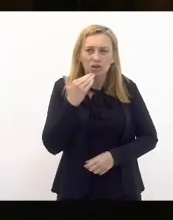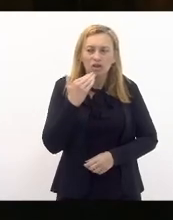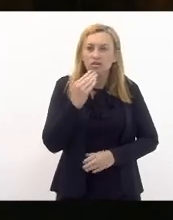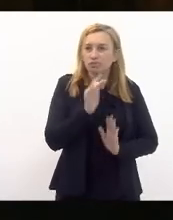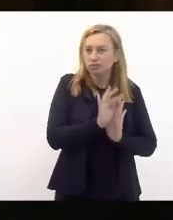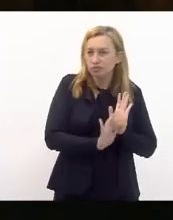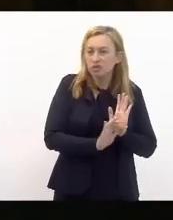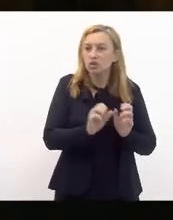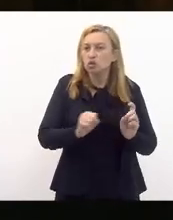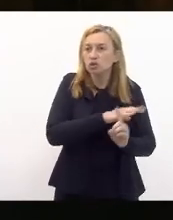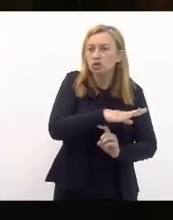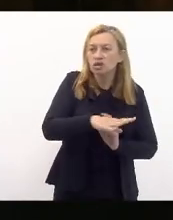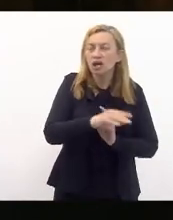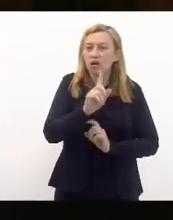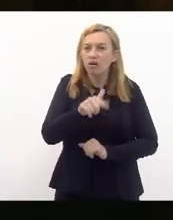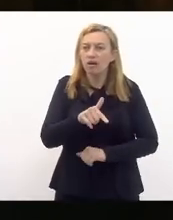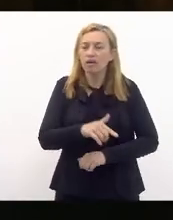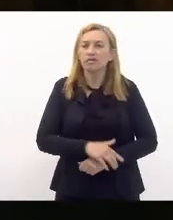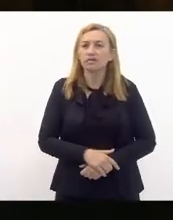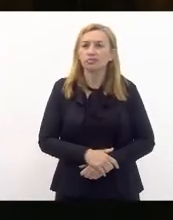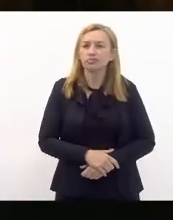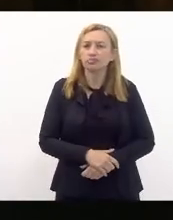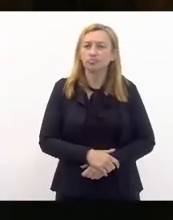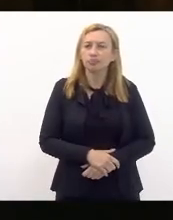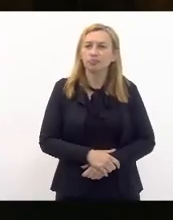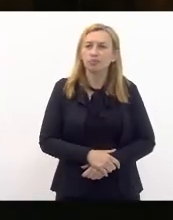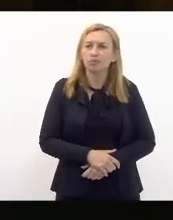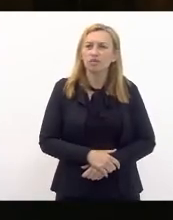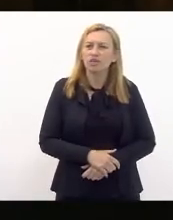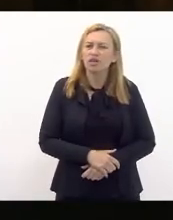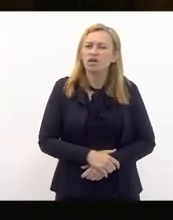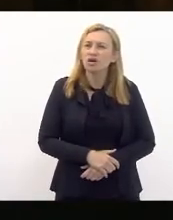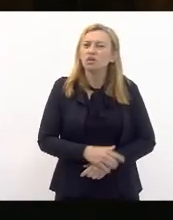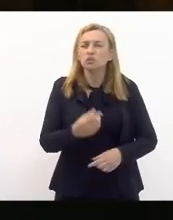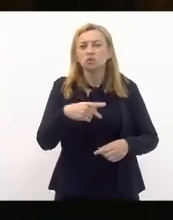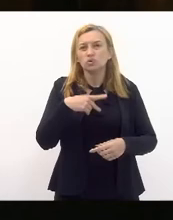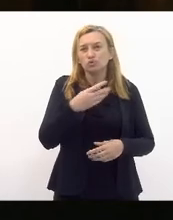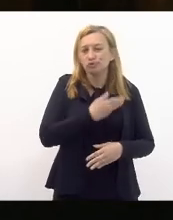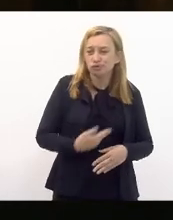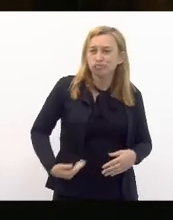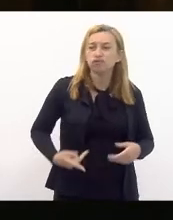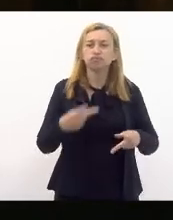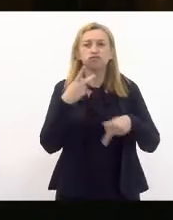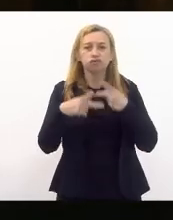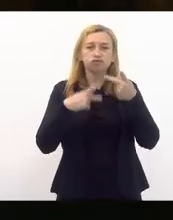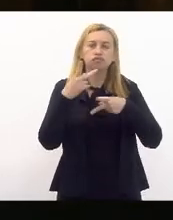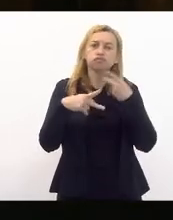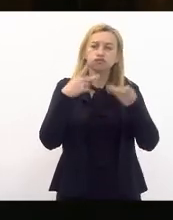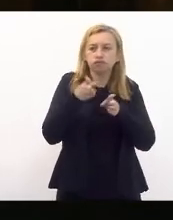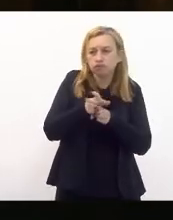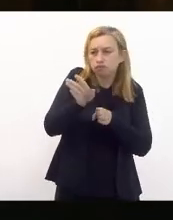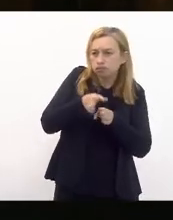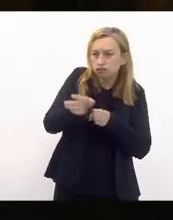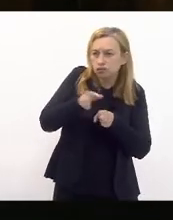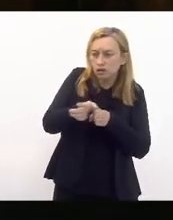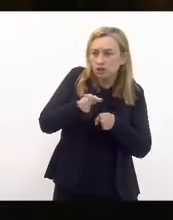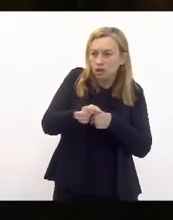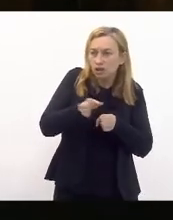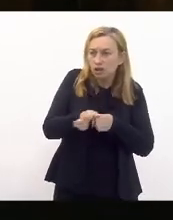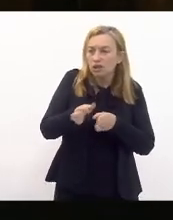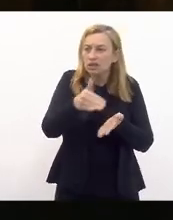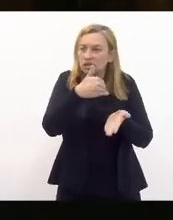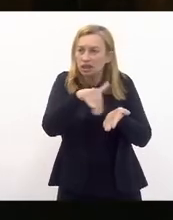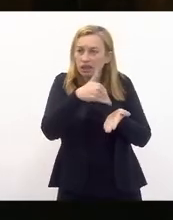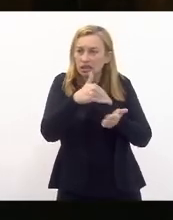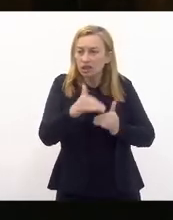inclusive agenda social é essa que o governador tem tanto falado tanto orientado por que